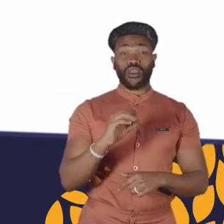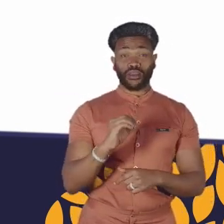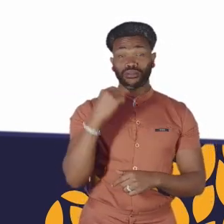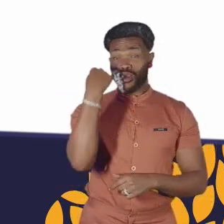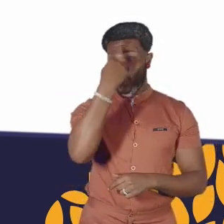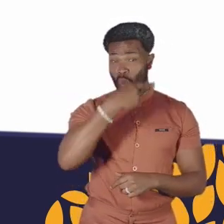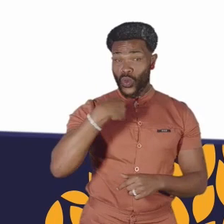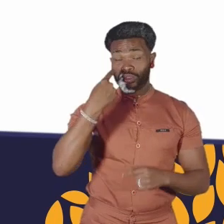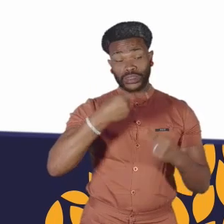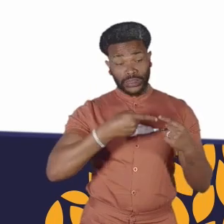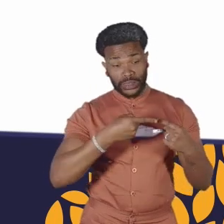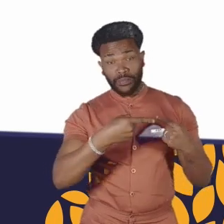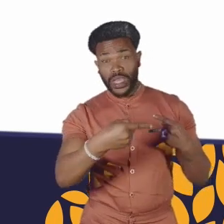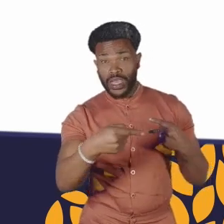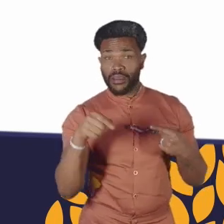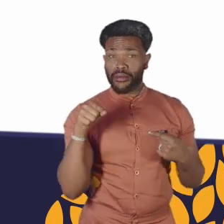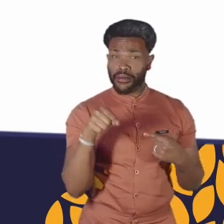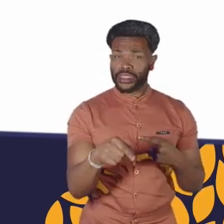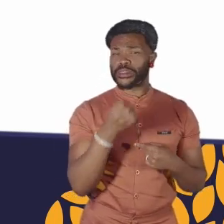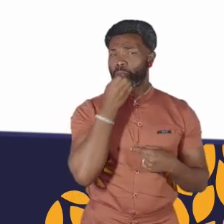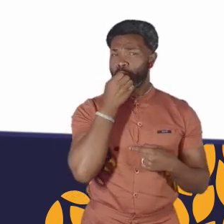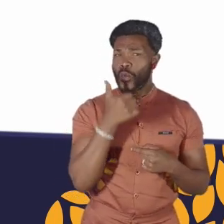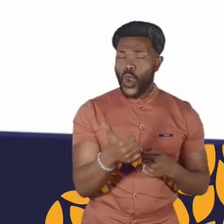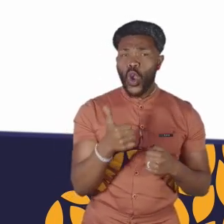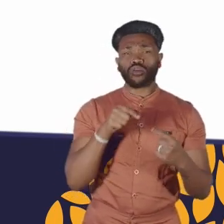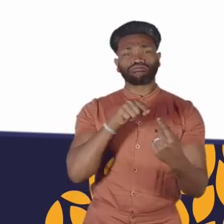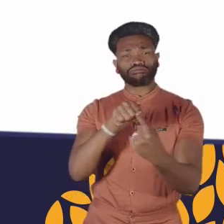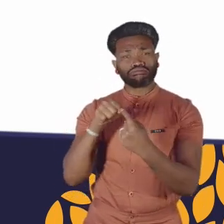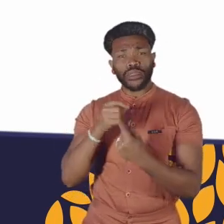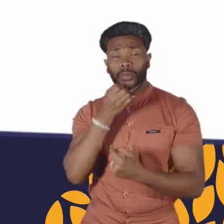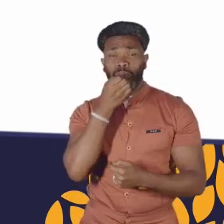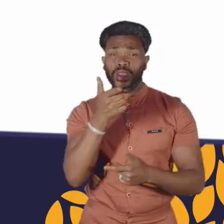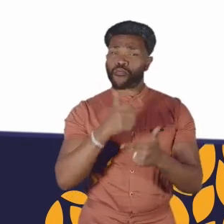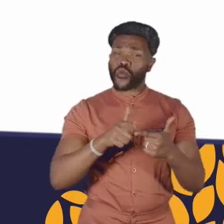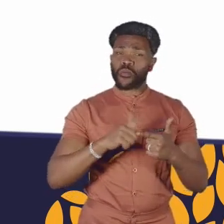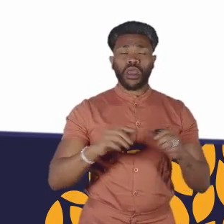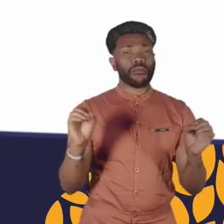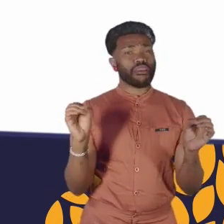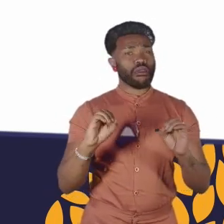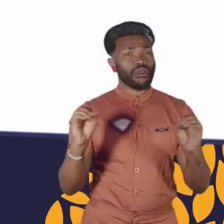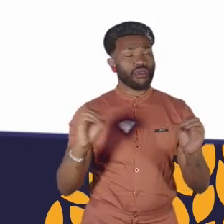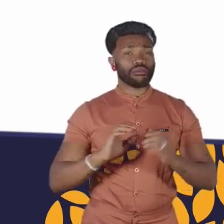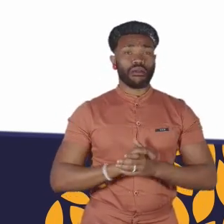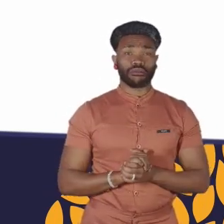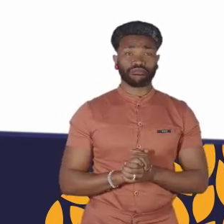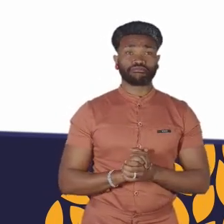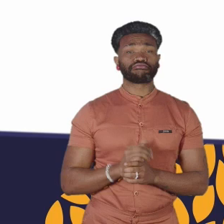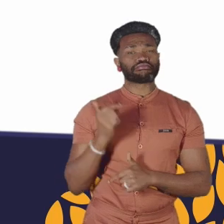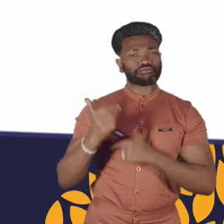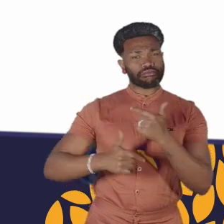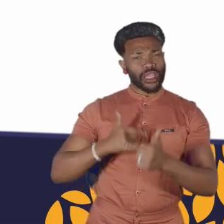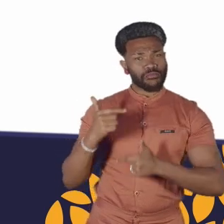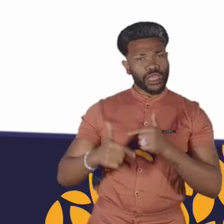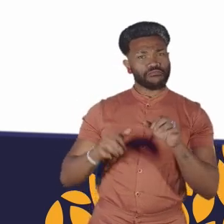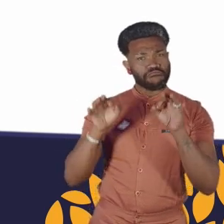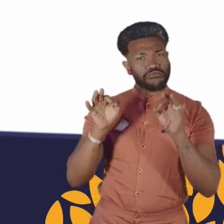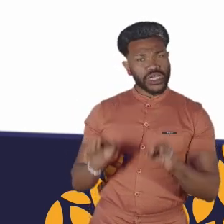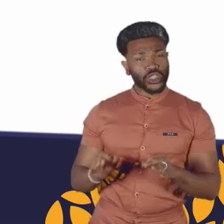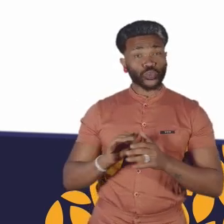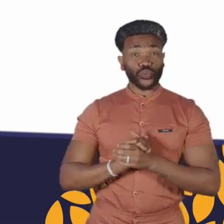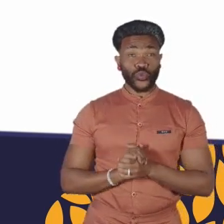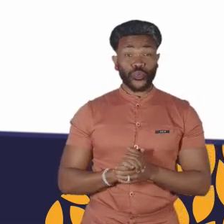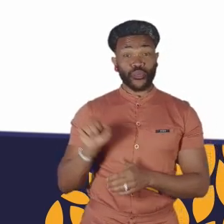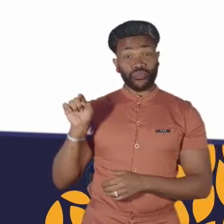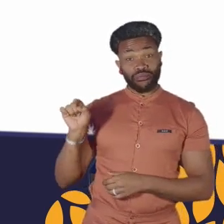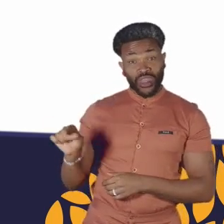semanais. Um cara gente boa, se dá bem com todo mundo, não tem problemas, prestativo. E o